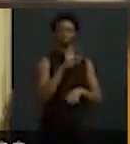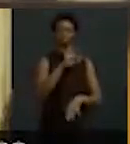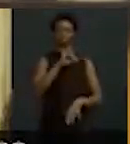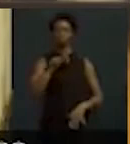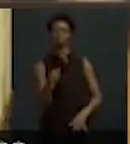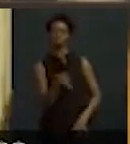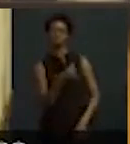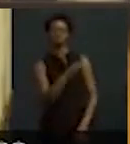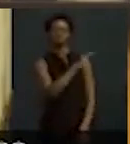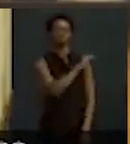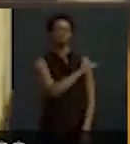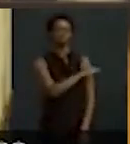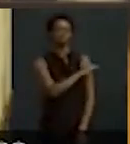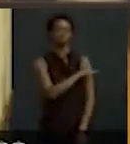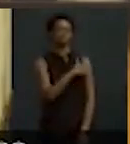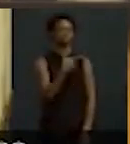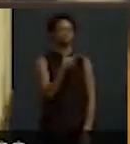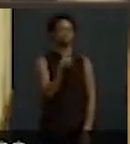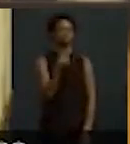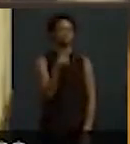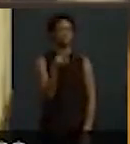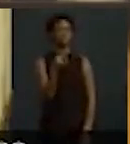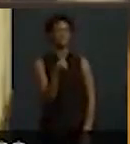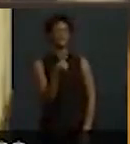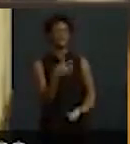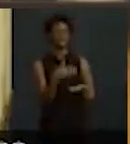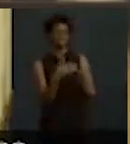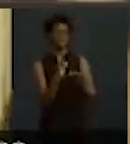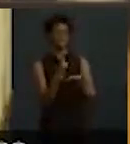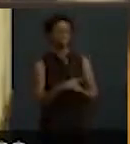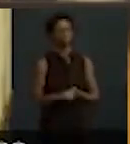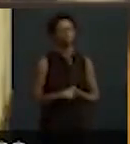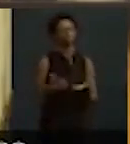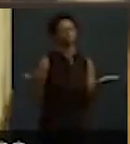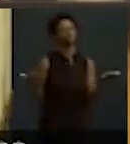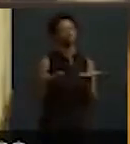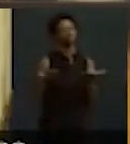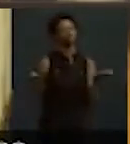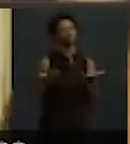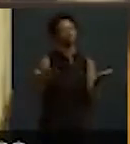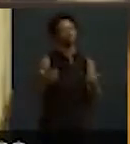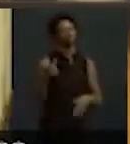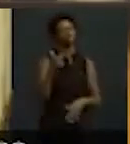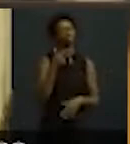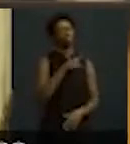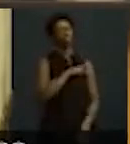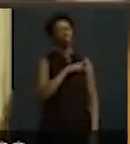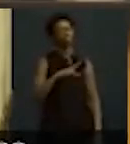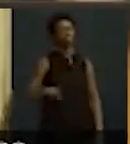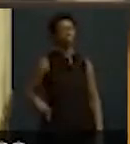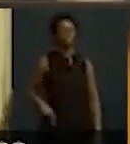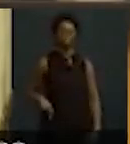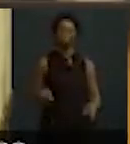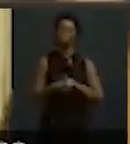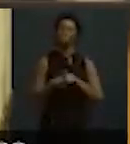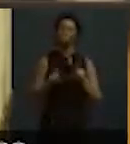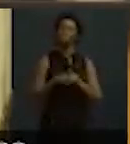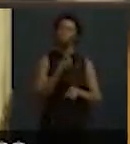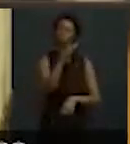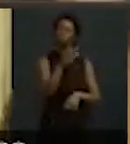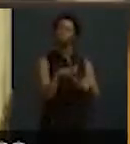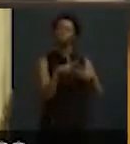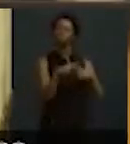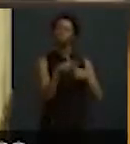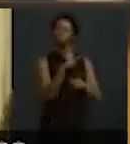Janeiro desde 2017, atualmente é vice-presidente e